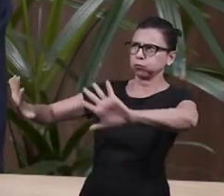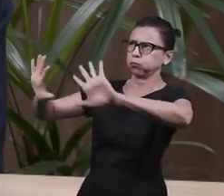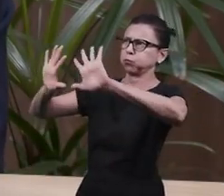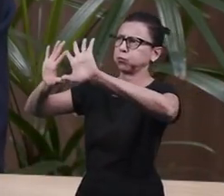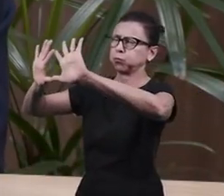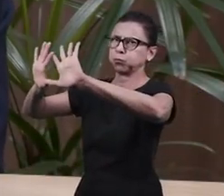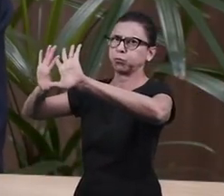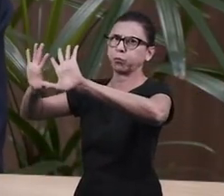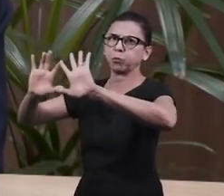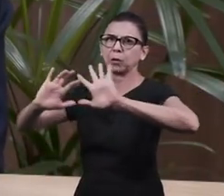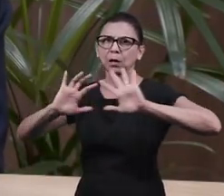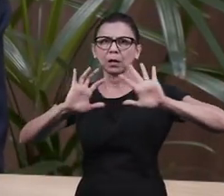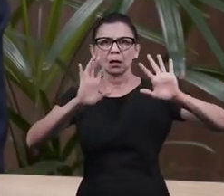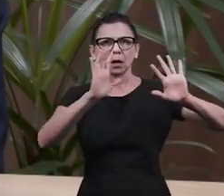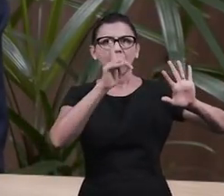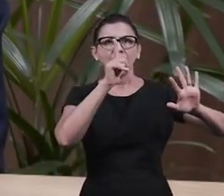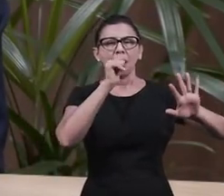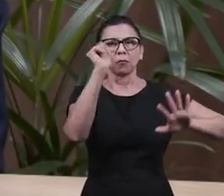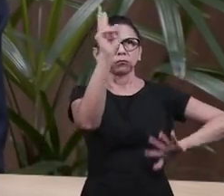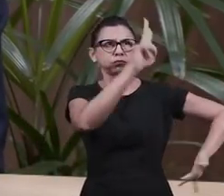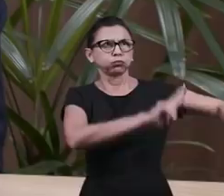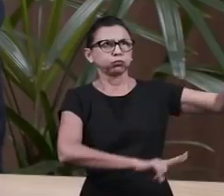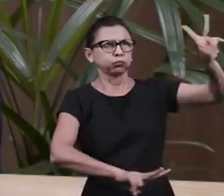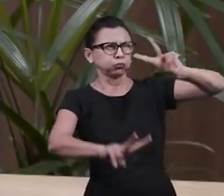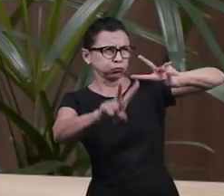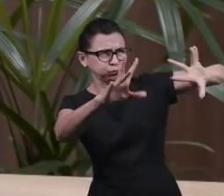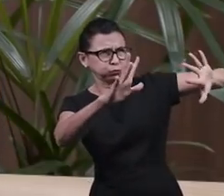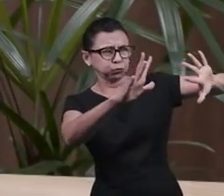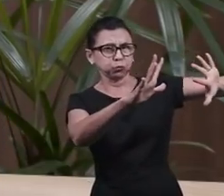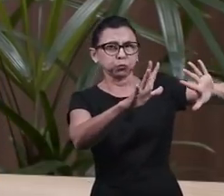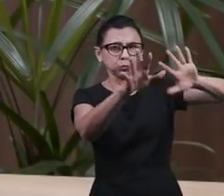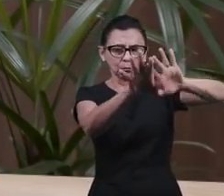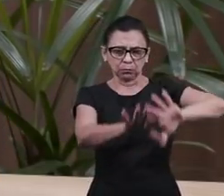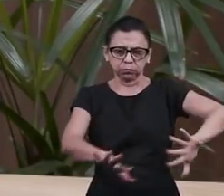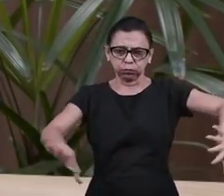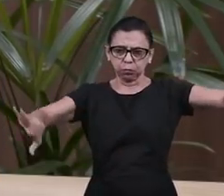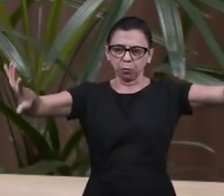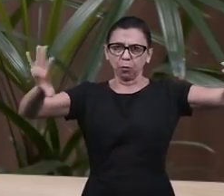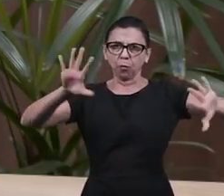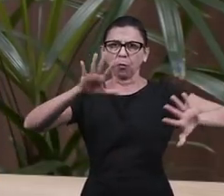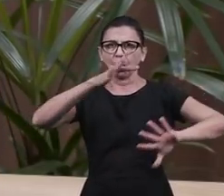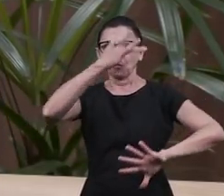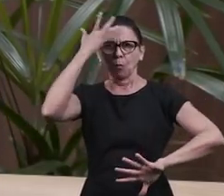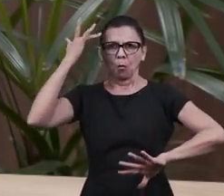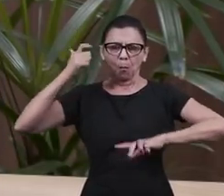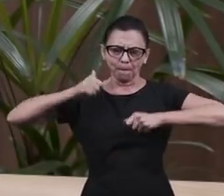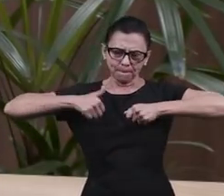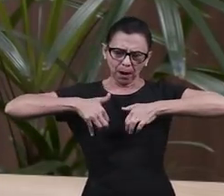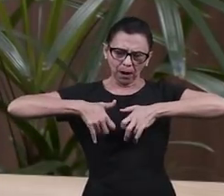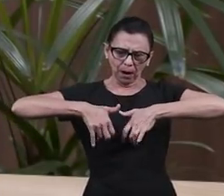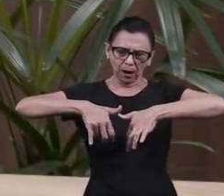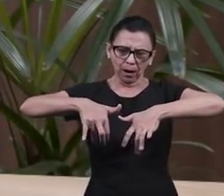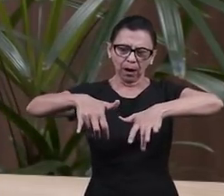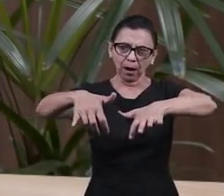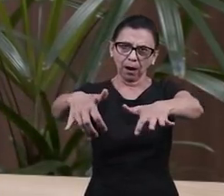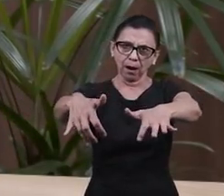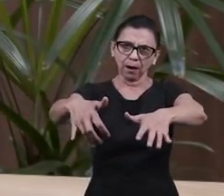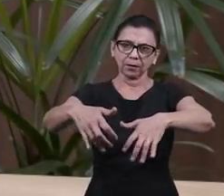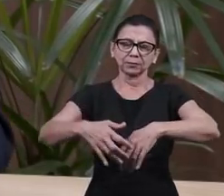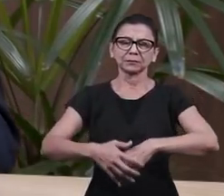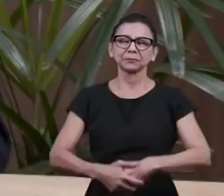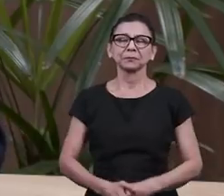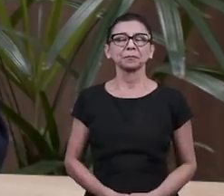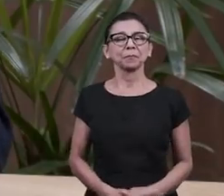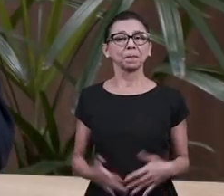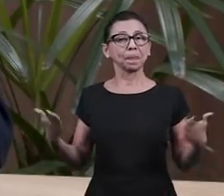está segurando as nações. Por quê? Porque o povo do Senhor ainda não concluiu a sua jornada. E aí um